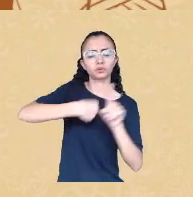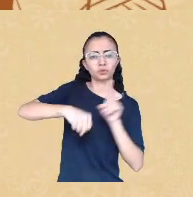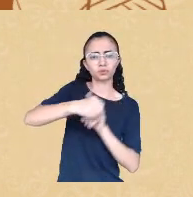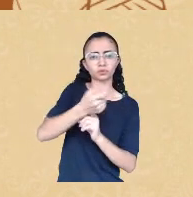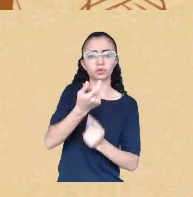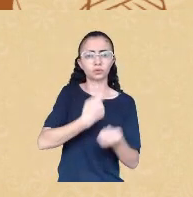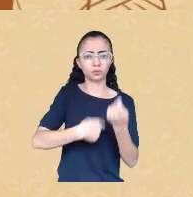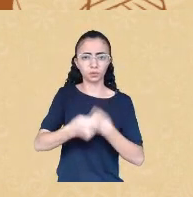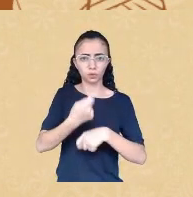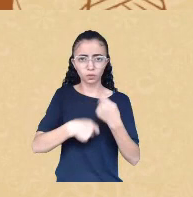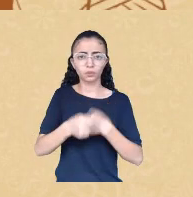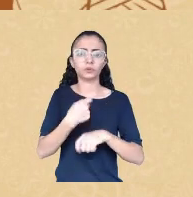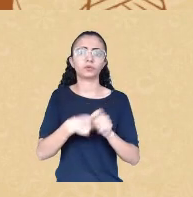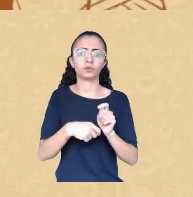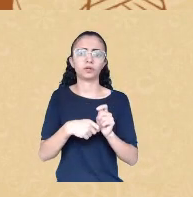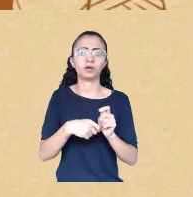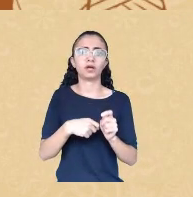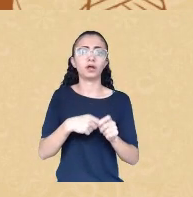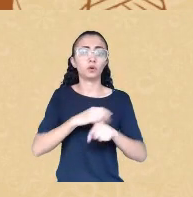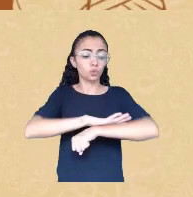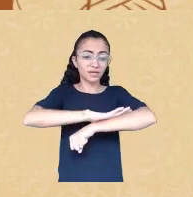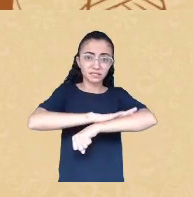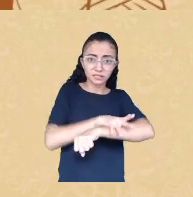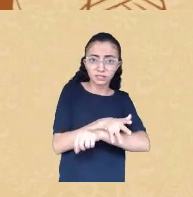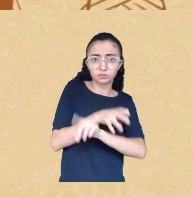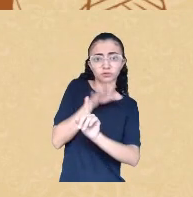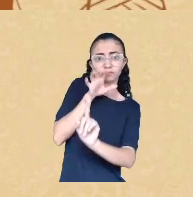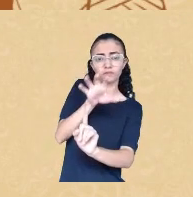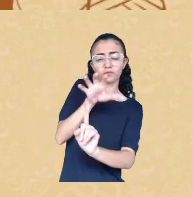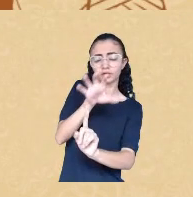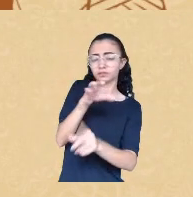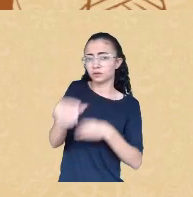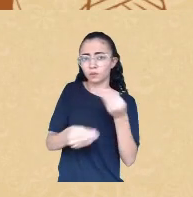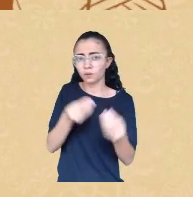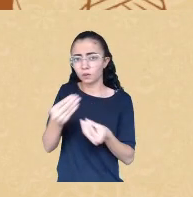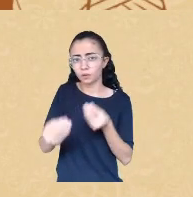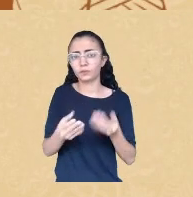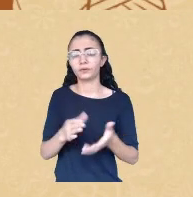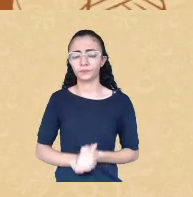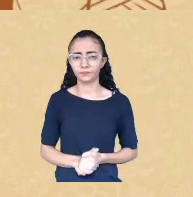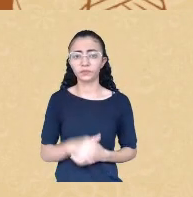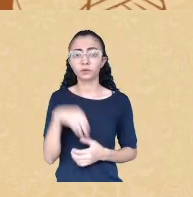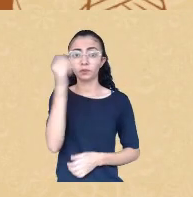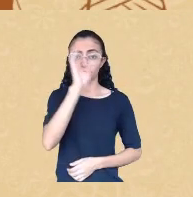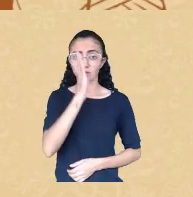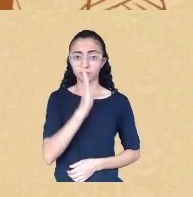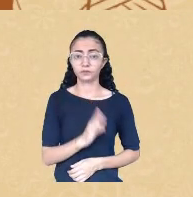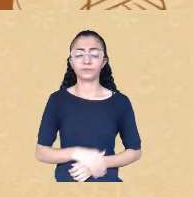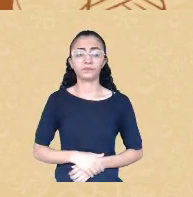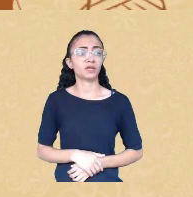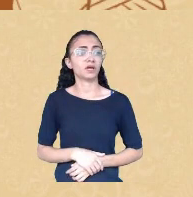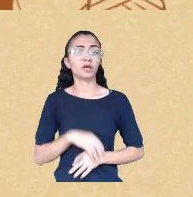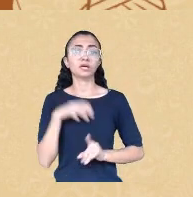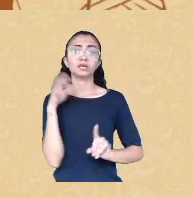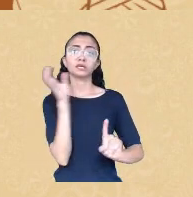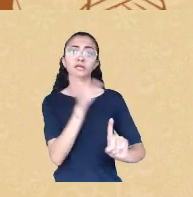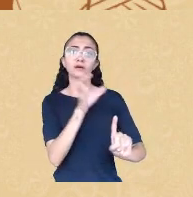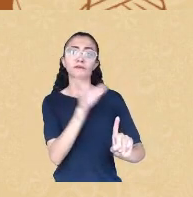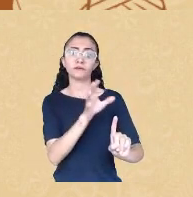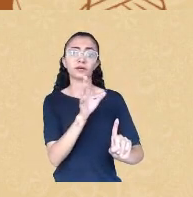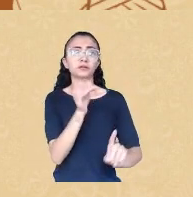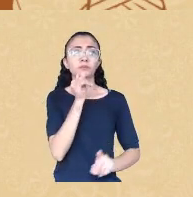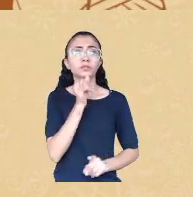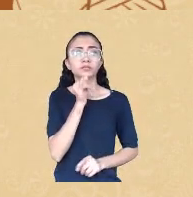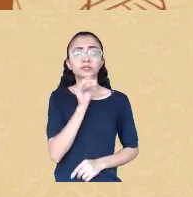desse racismo que é socioeconômico, né, que é indissociável no Brasil, e que afeta, por exemplo, o fato que a gente tem crianças